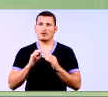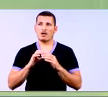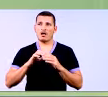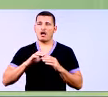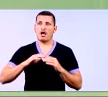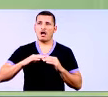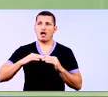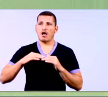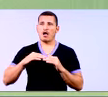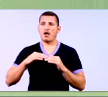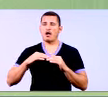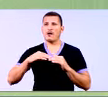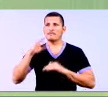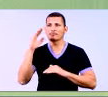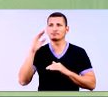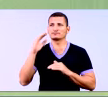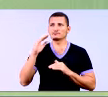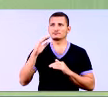em termos